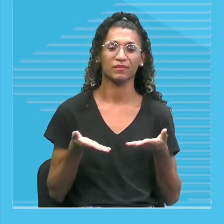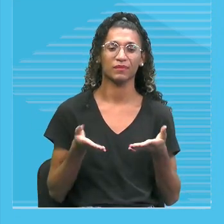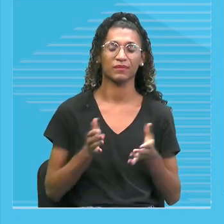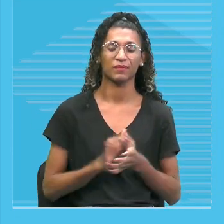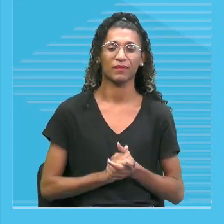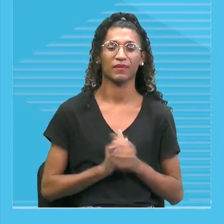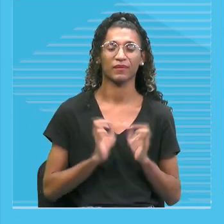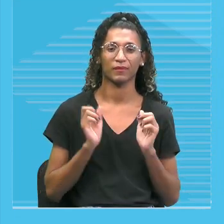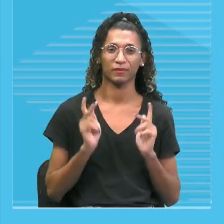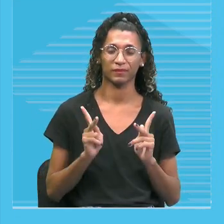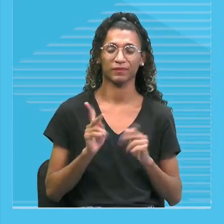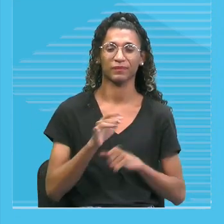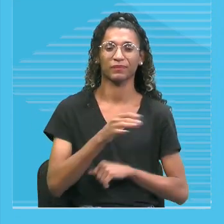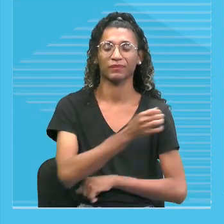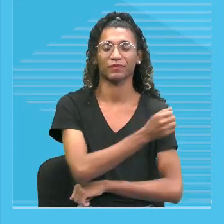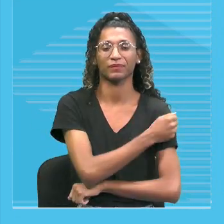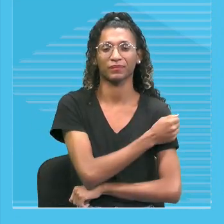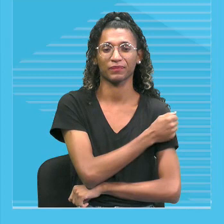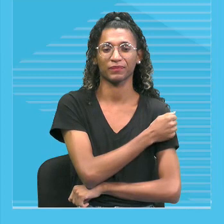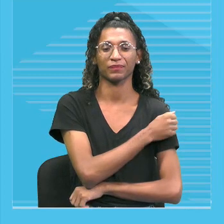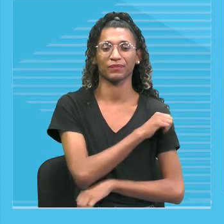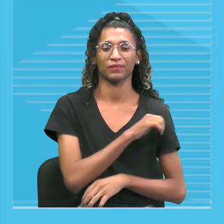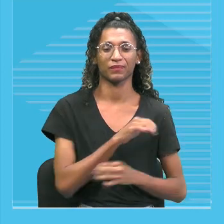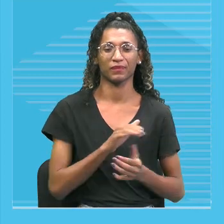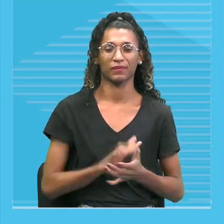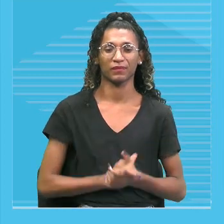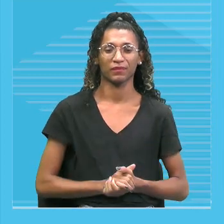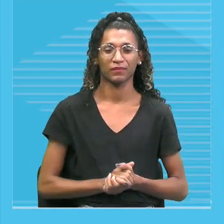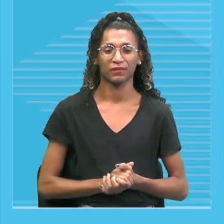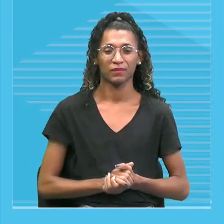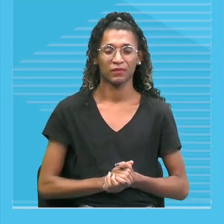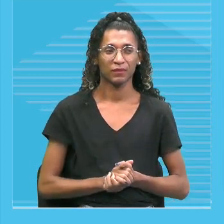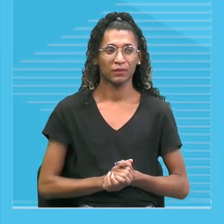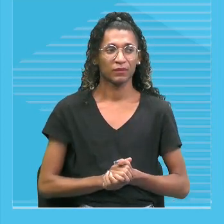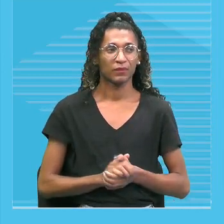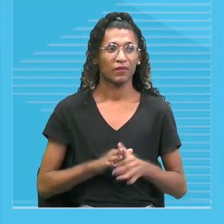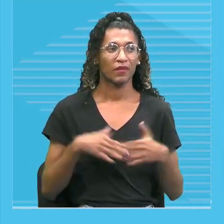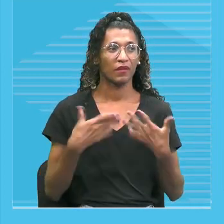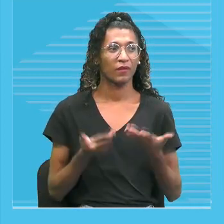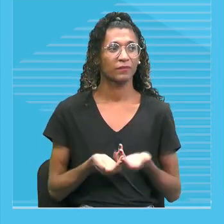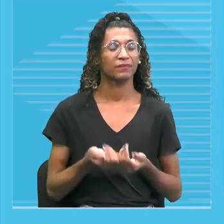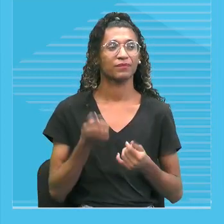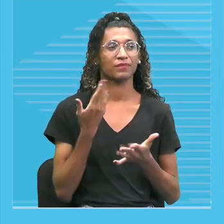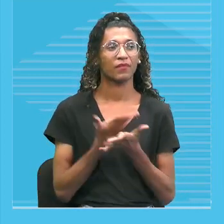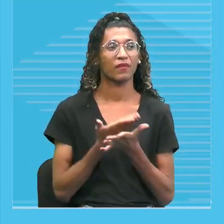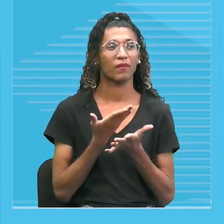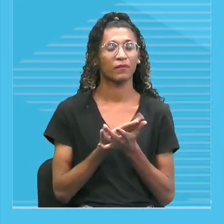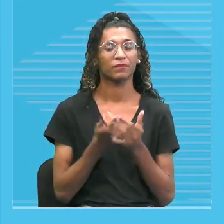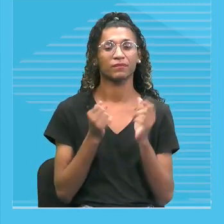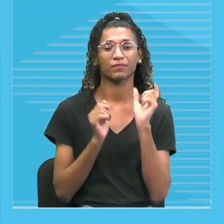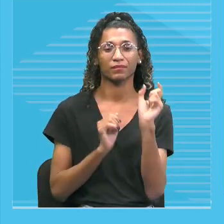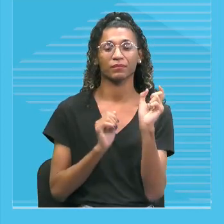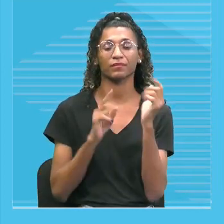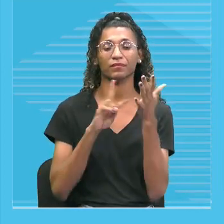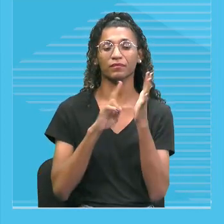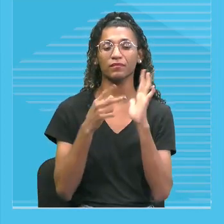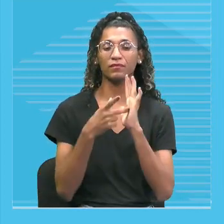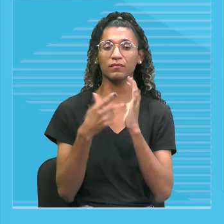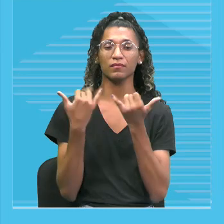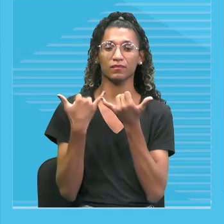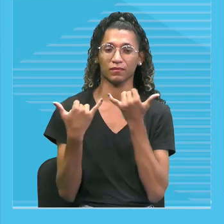Ok Ok vamos lá estamos trabalhando falsa cognata né